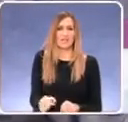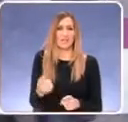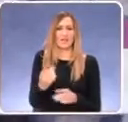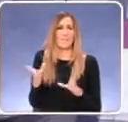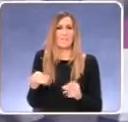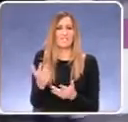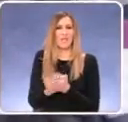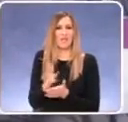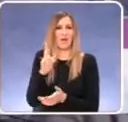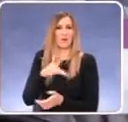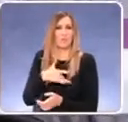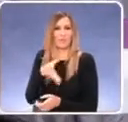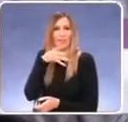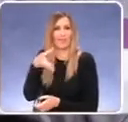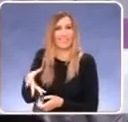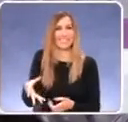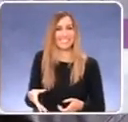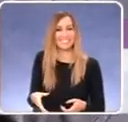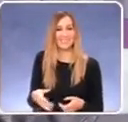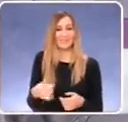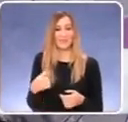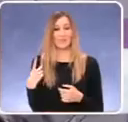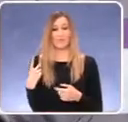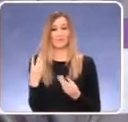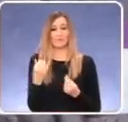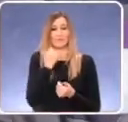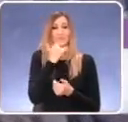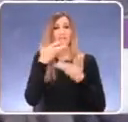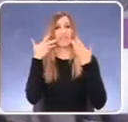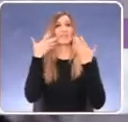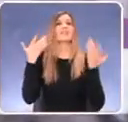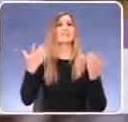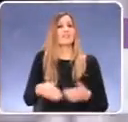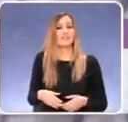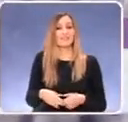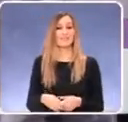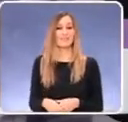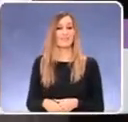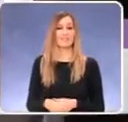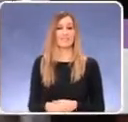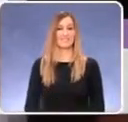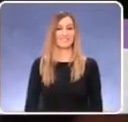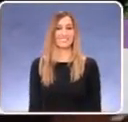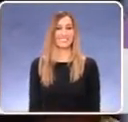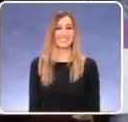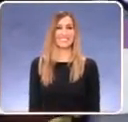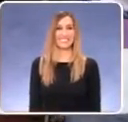para dizer. Não, então, olha, para a gente é uma alegria isso, então, vá lá ver. Pois. Pois.